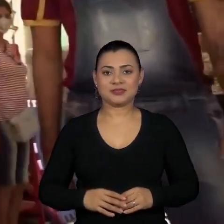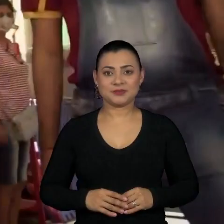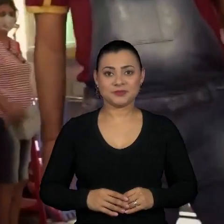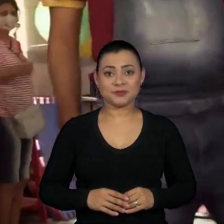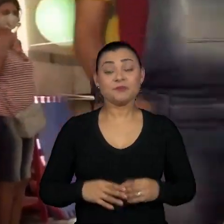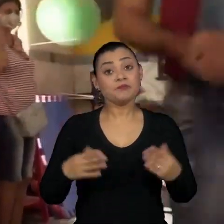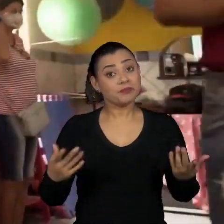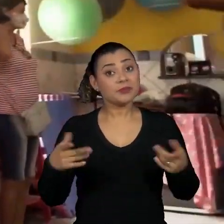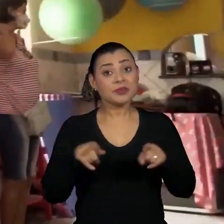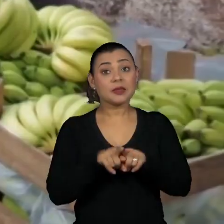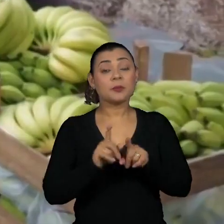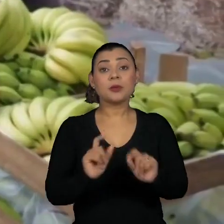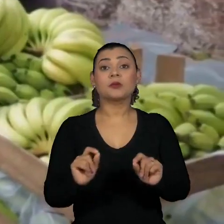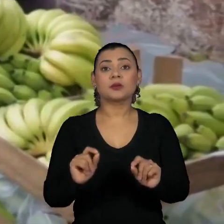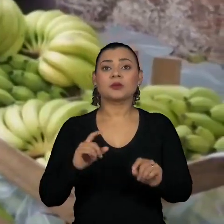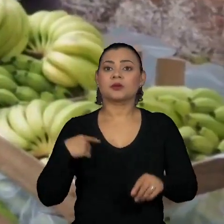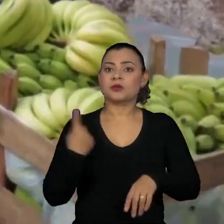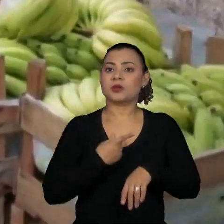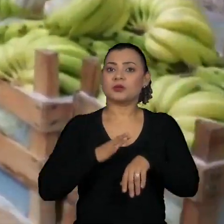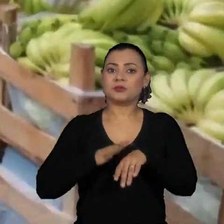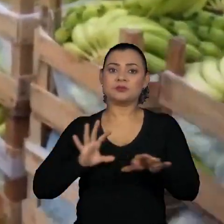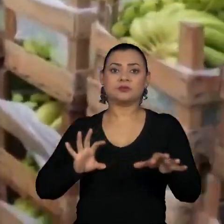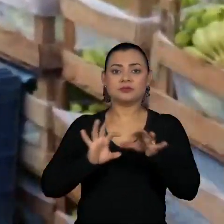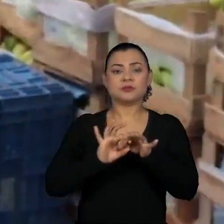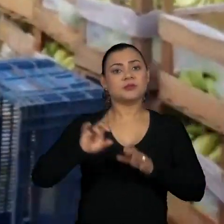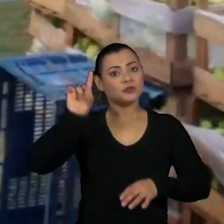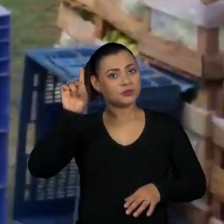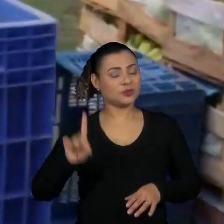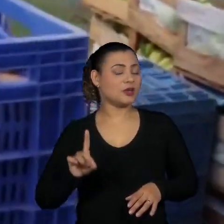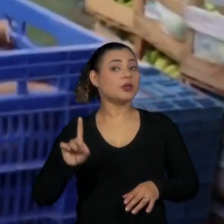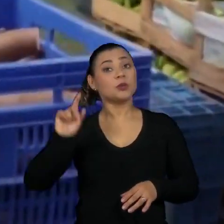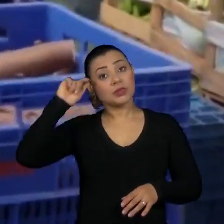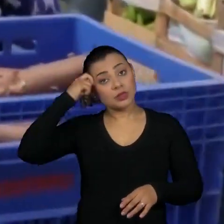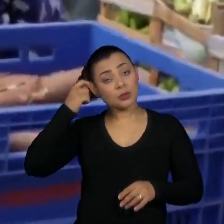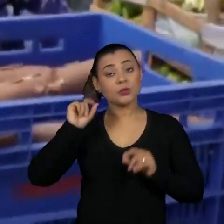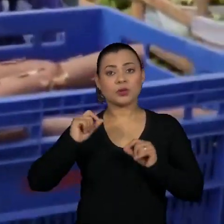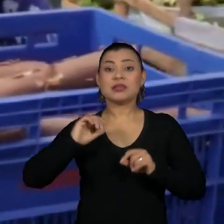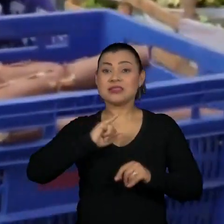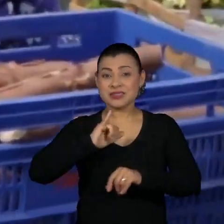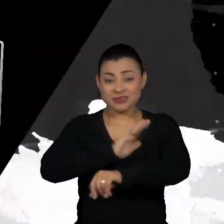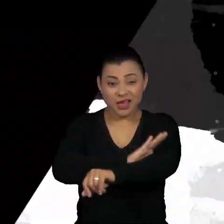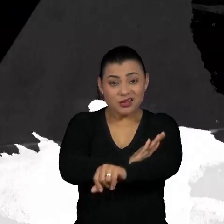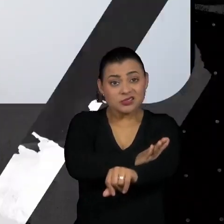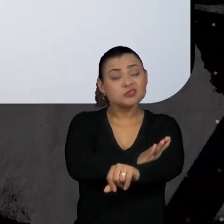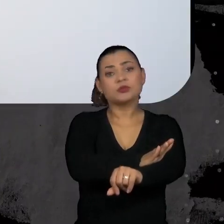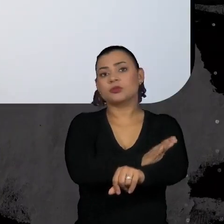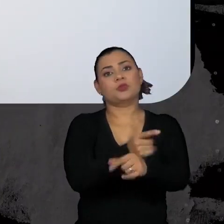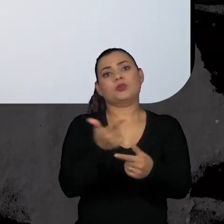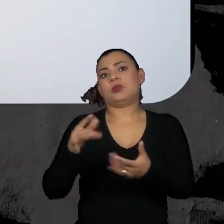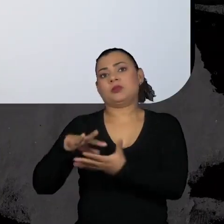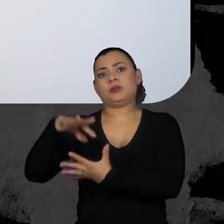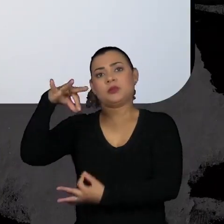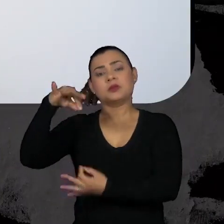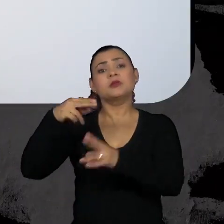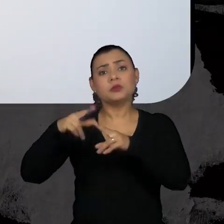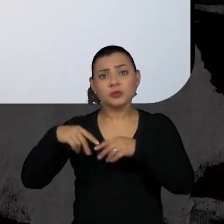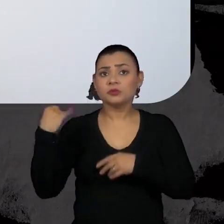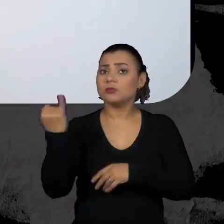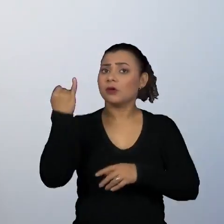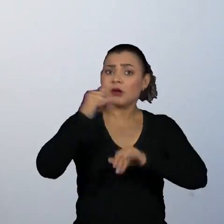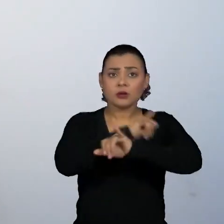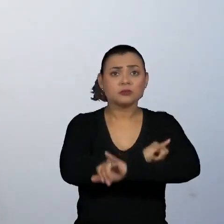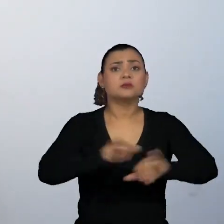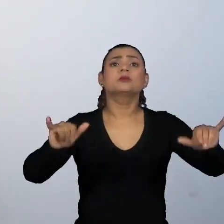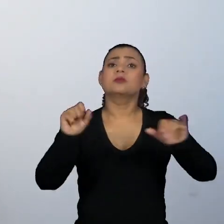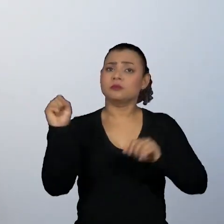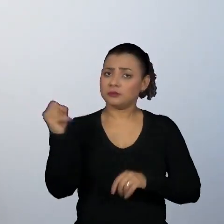Um dos motes também da coalizão Negra por Direitos é que enquanto houver racismo não haverá democracia. Então por isso que é muito importante dizer